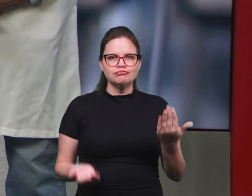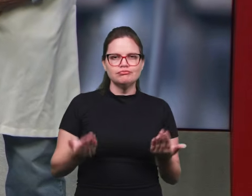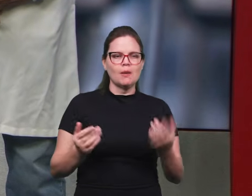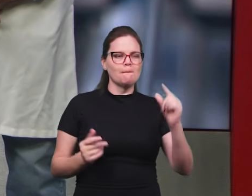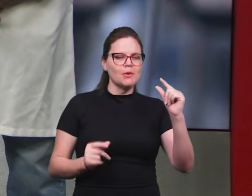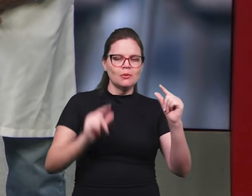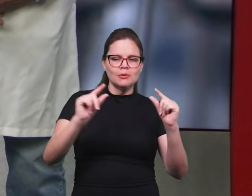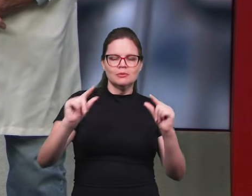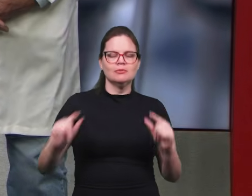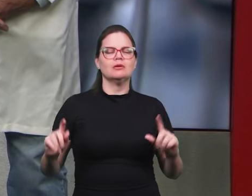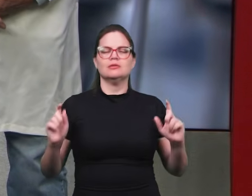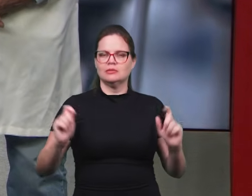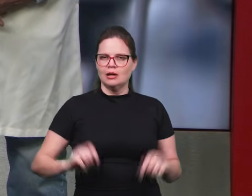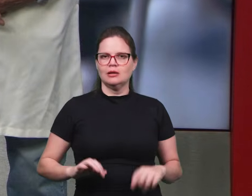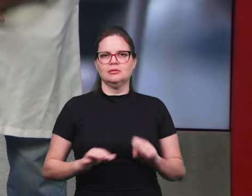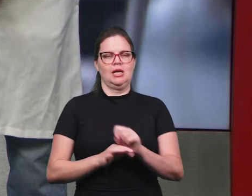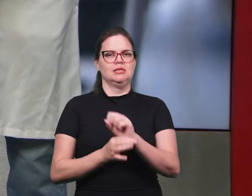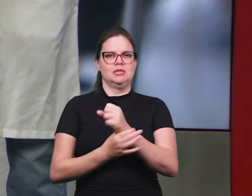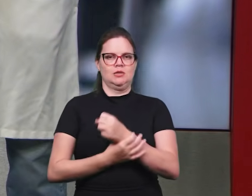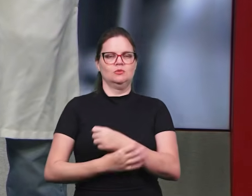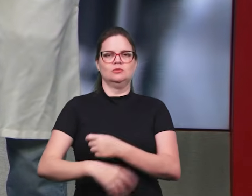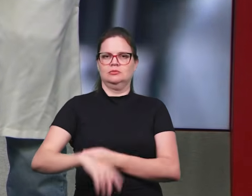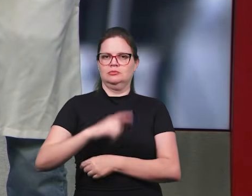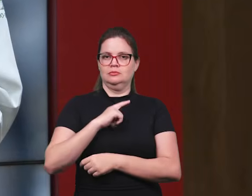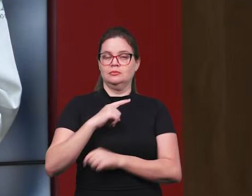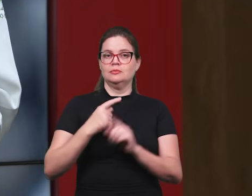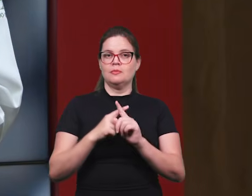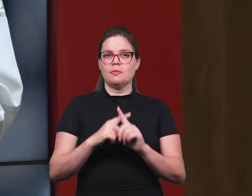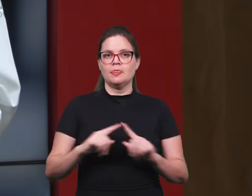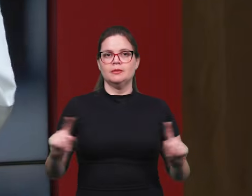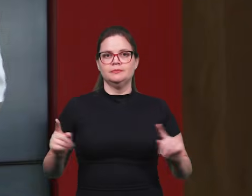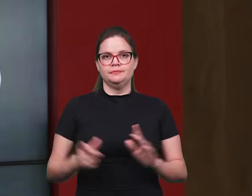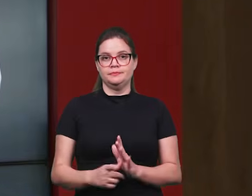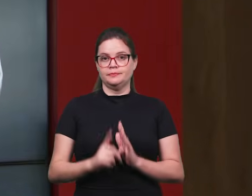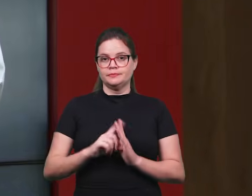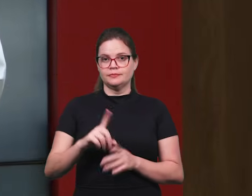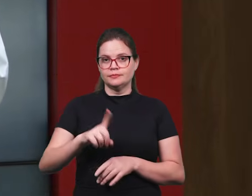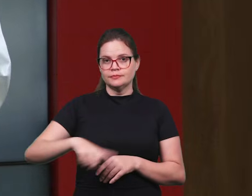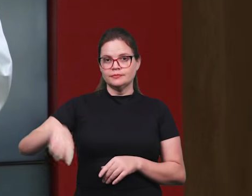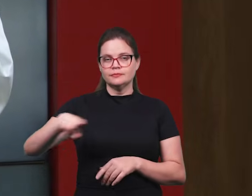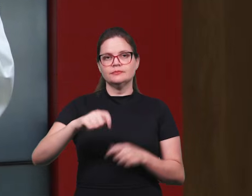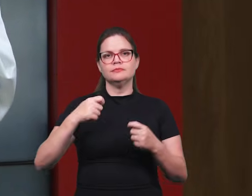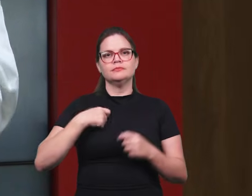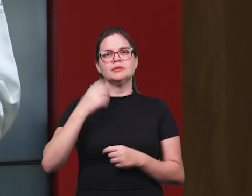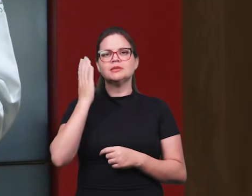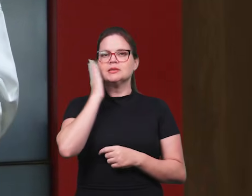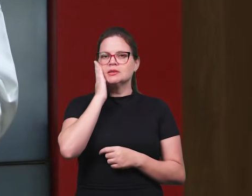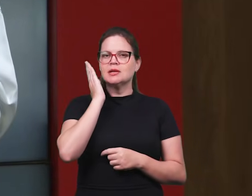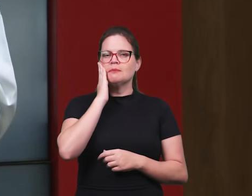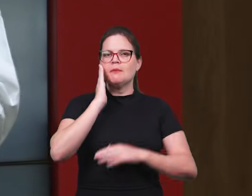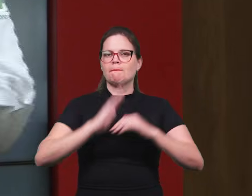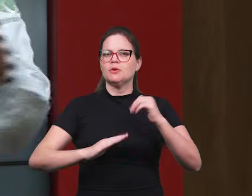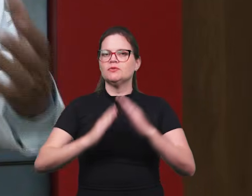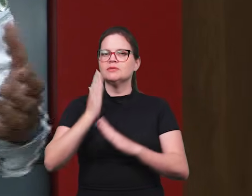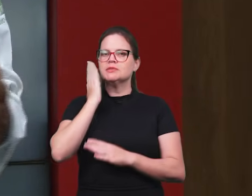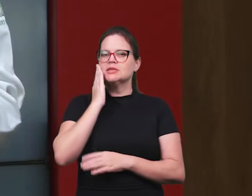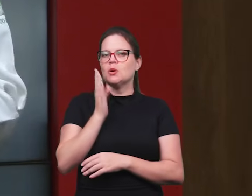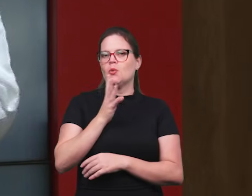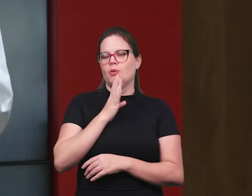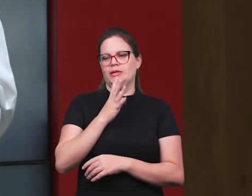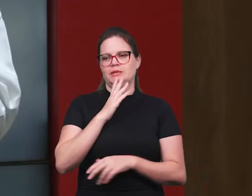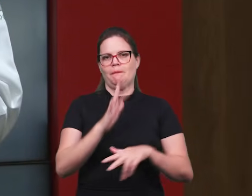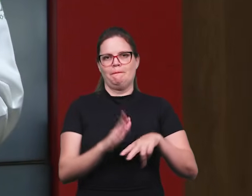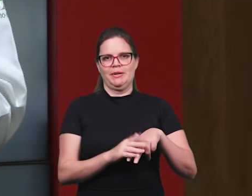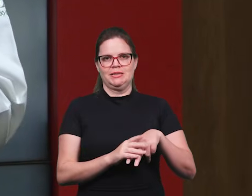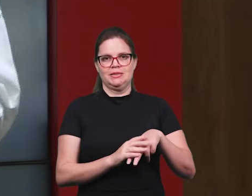balanceada é muito seguro, desde que você tenha antes o conhecimento do paciente. Por exemplo, um paciente